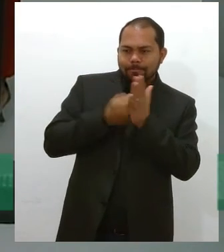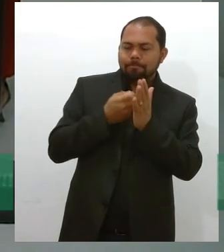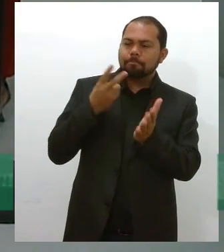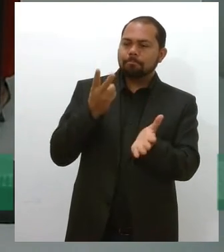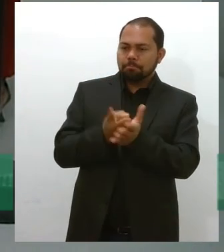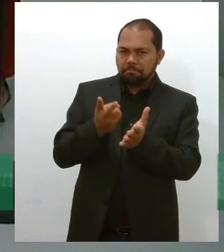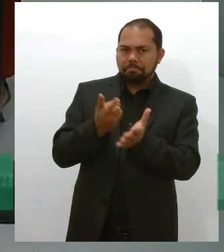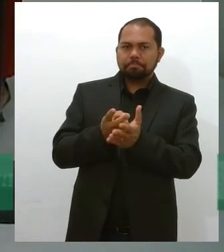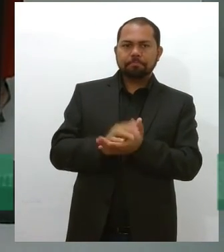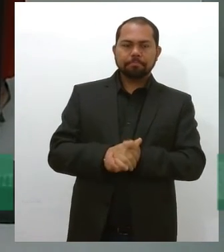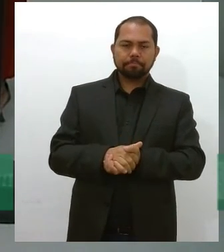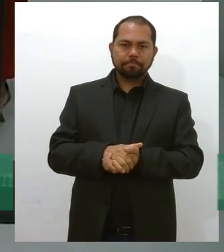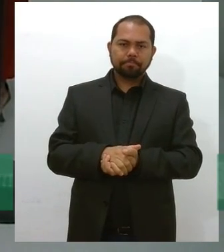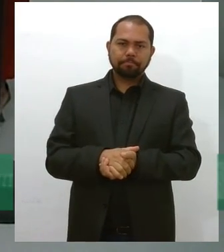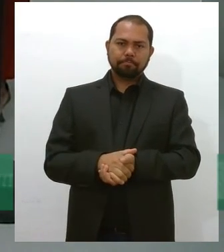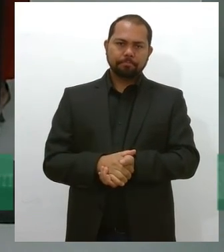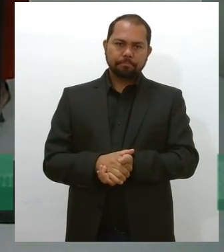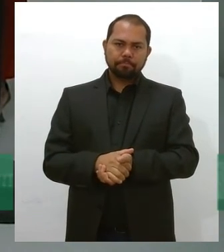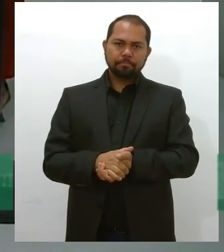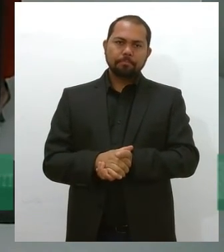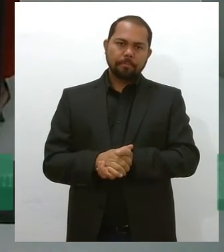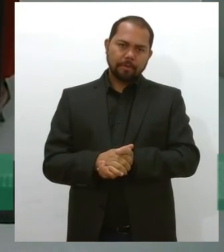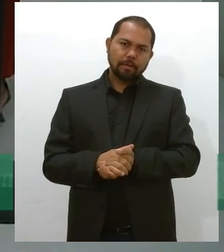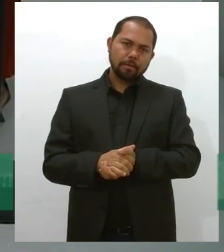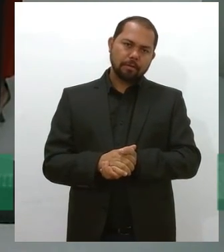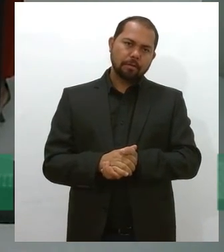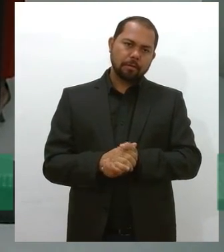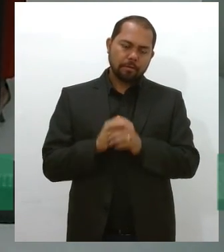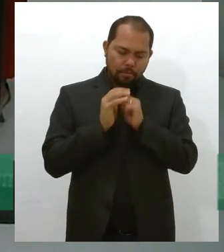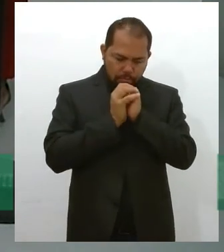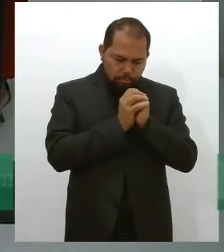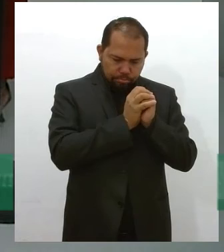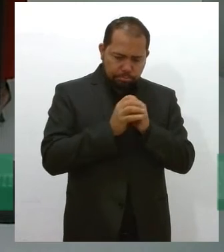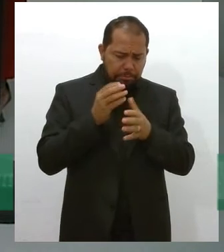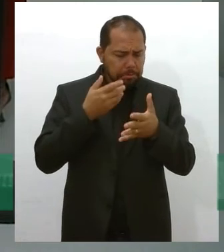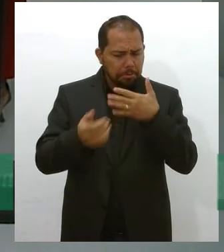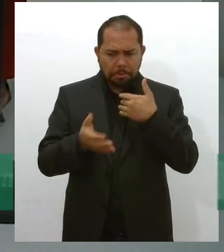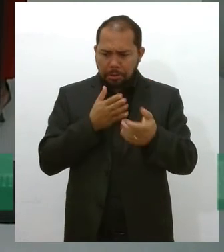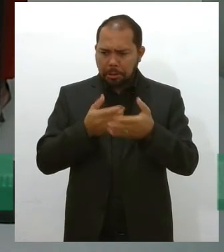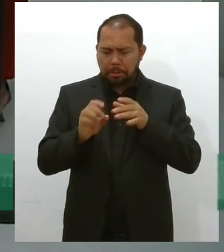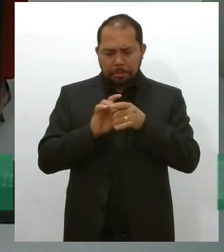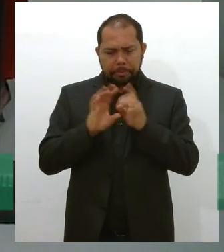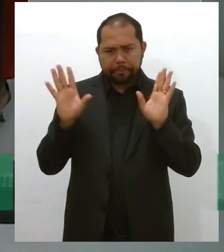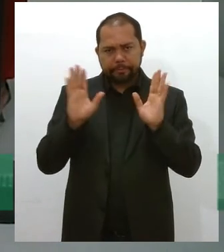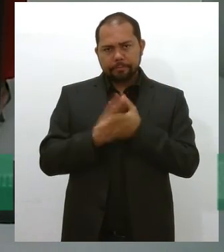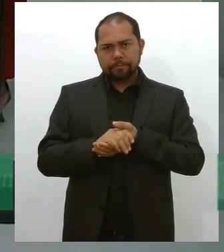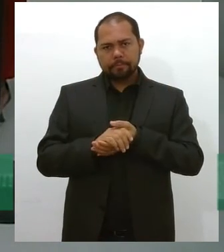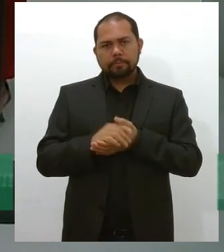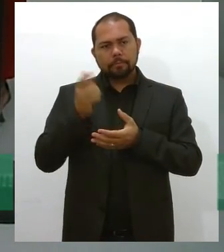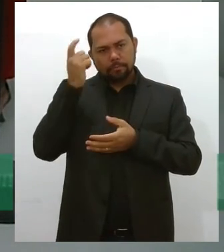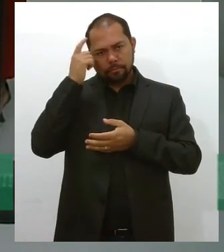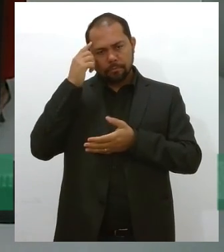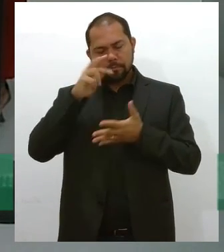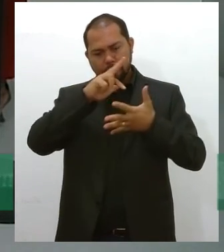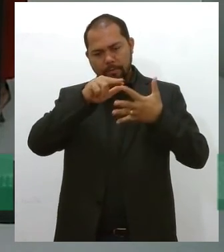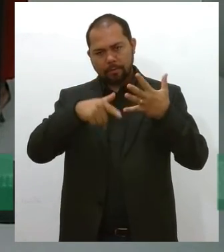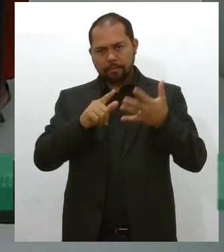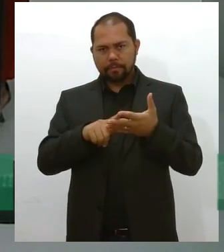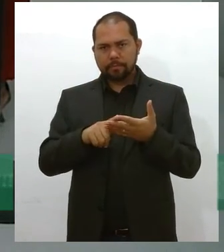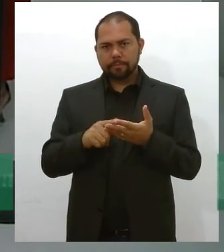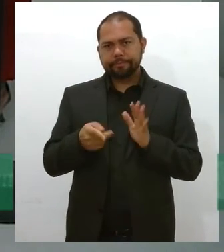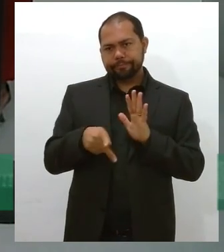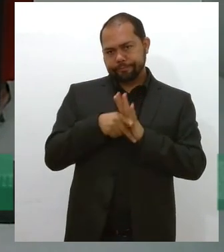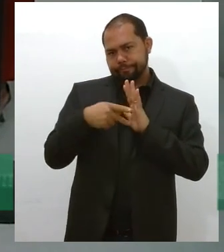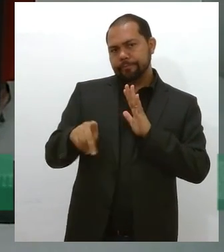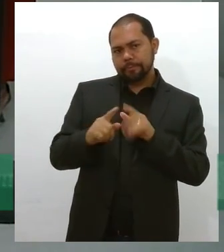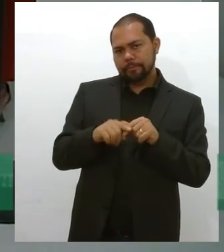essas religiões, esses cultos, fossem eles quais forem. A ideia da pluralidade mesmo, que estava à época, embora não fosse, claro, oficializada e o Estado